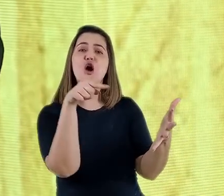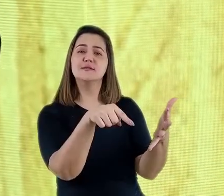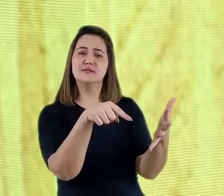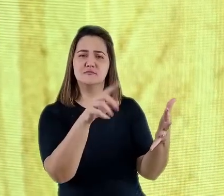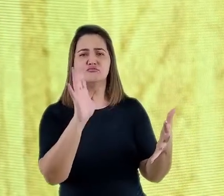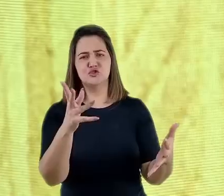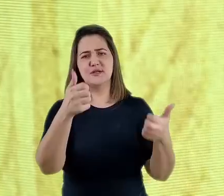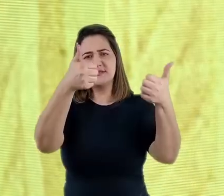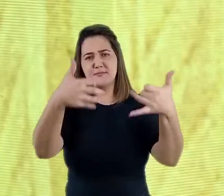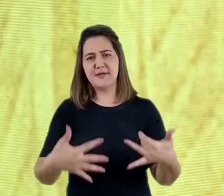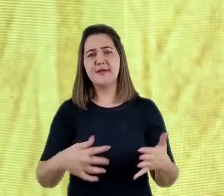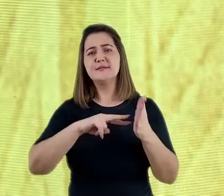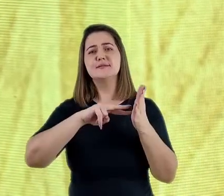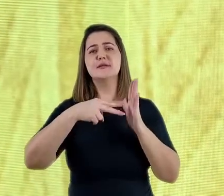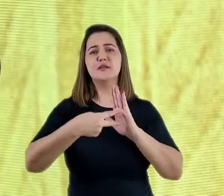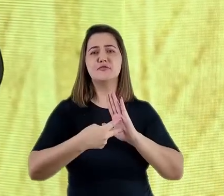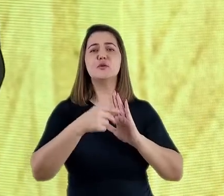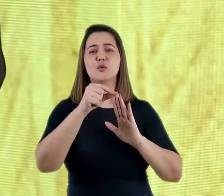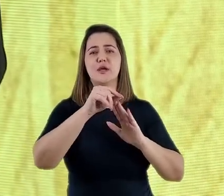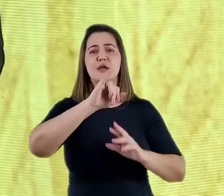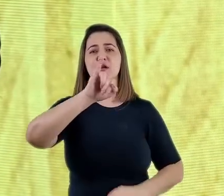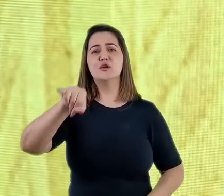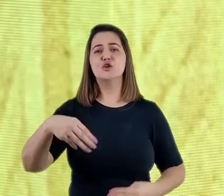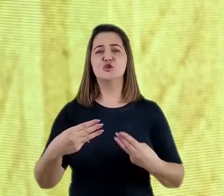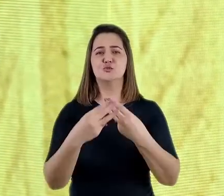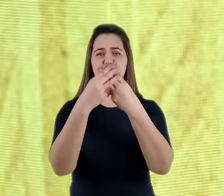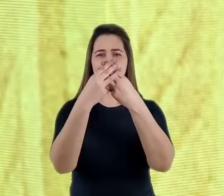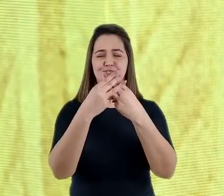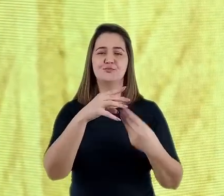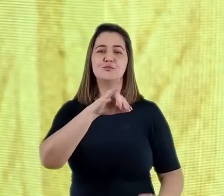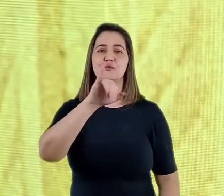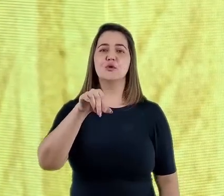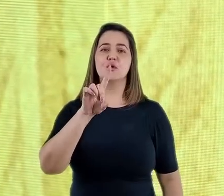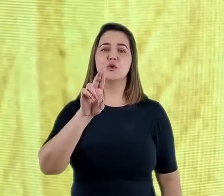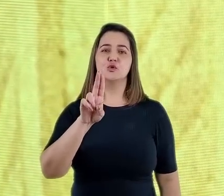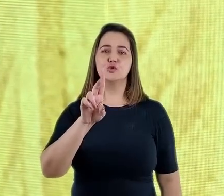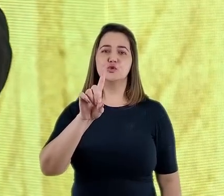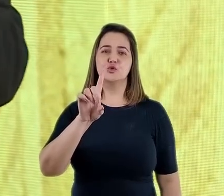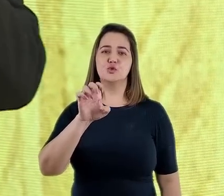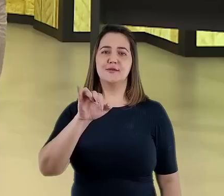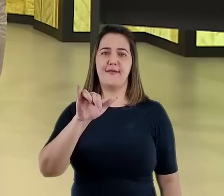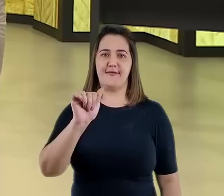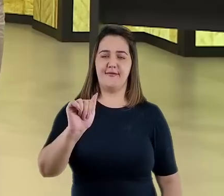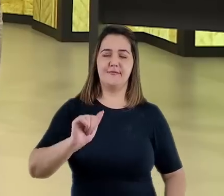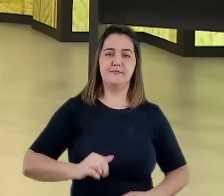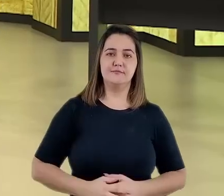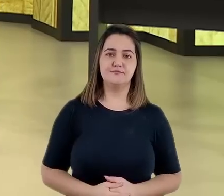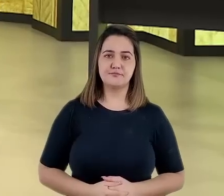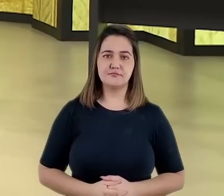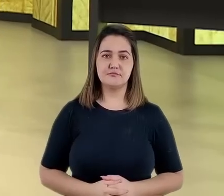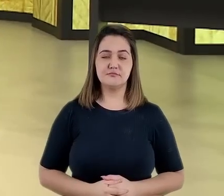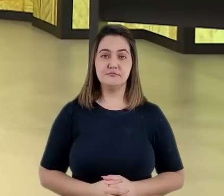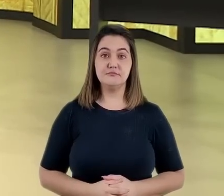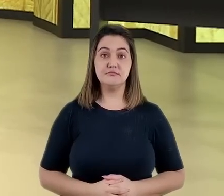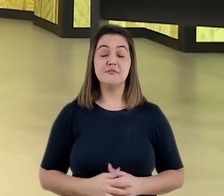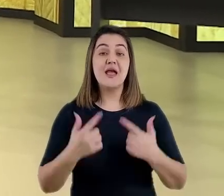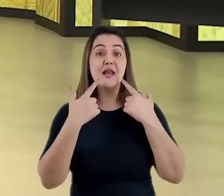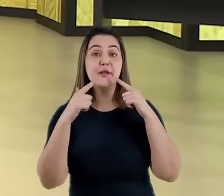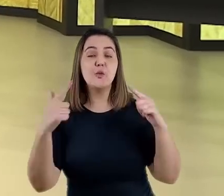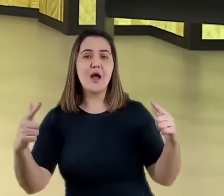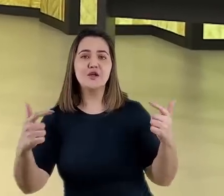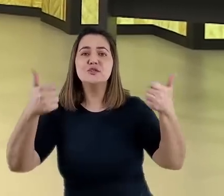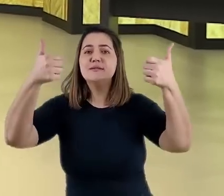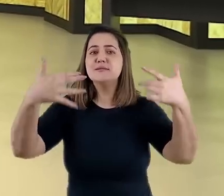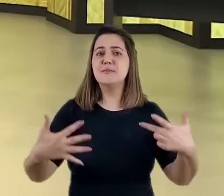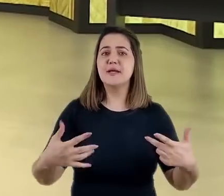de Terra Gloriosa, que eu já falei, representa a Judéia. Essa linguagem, obviamente alusiva